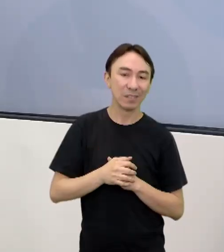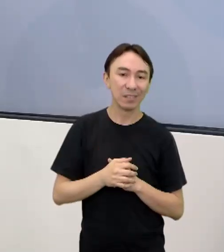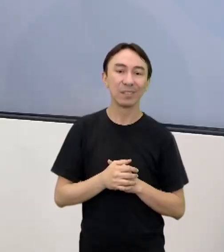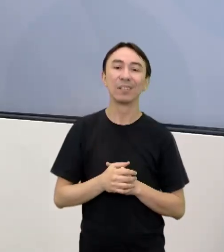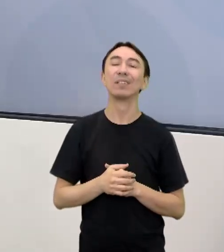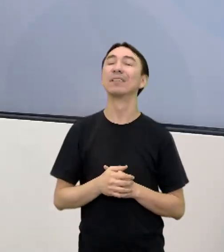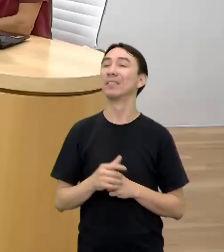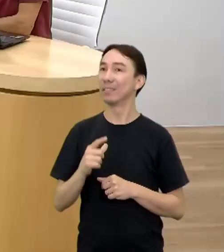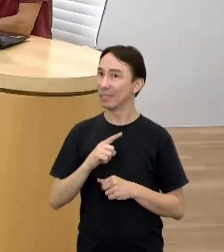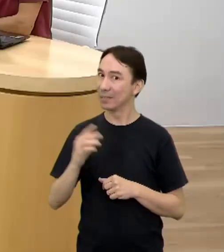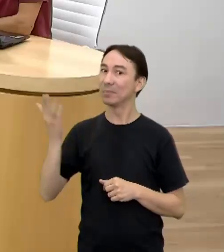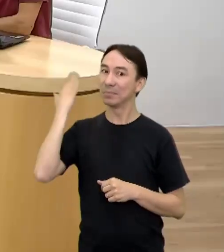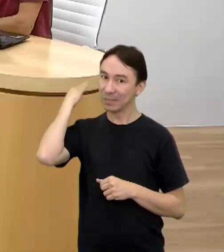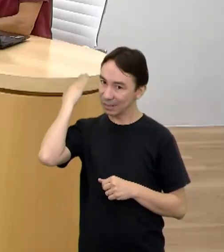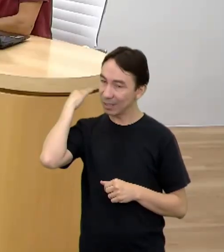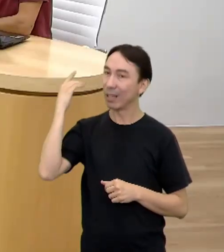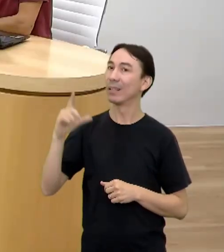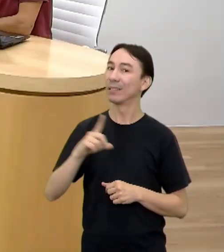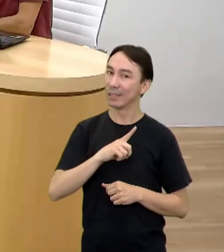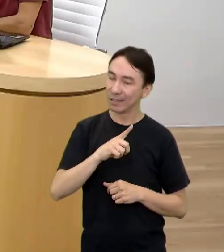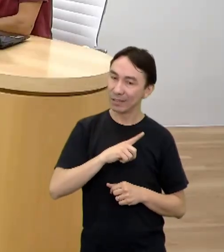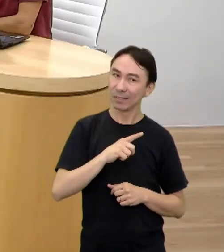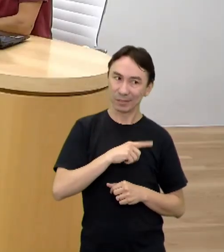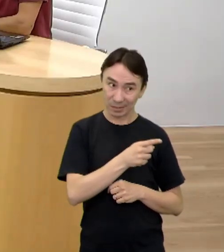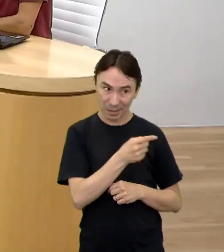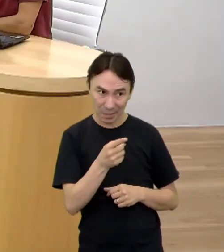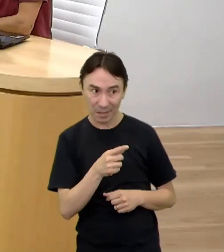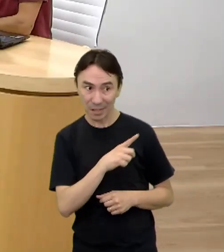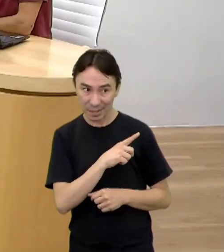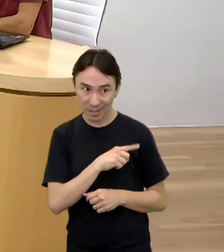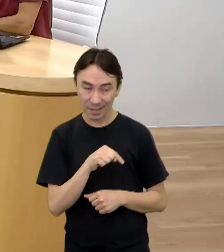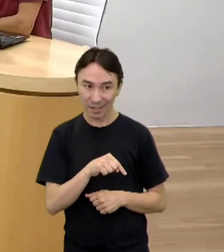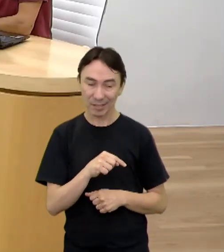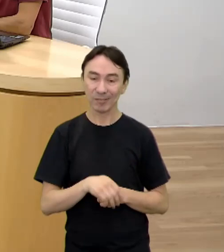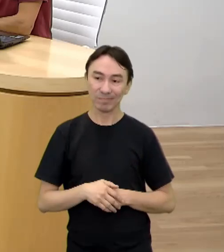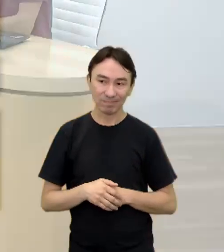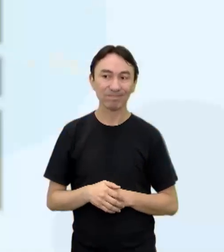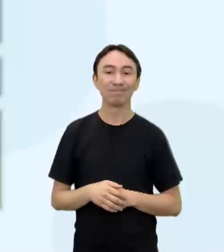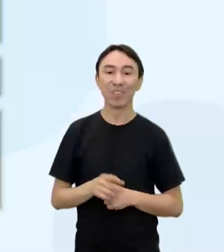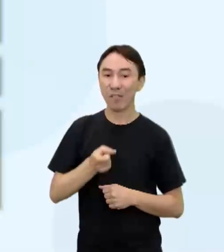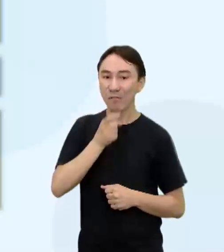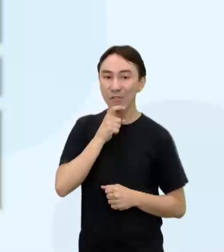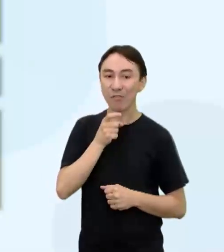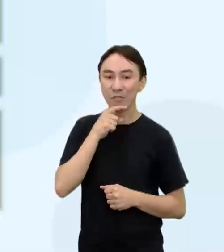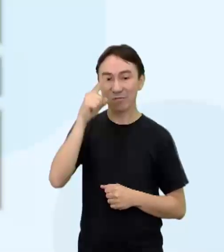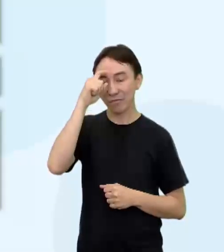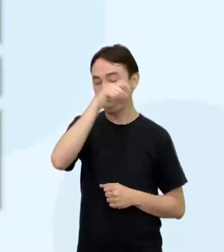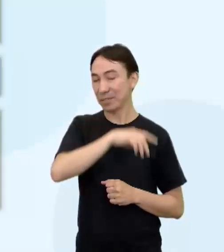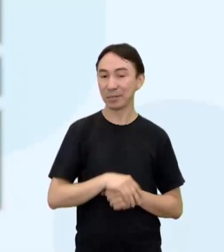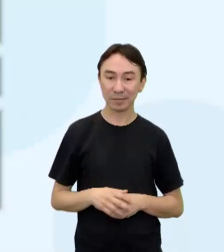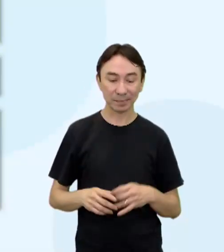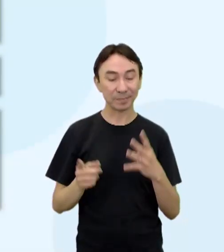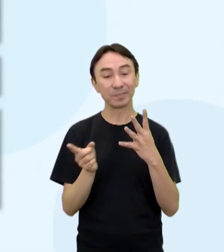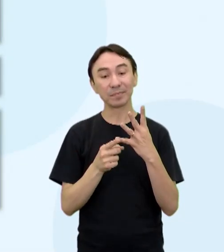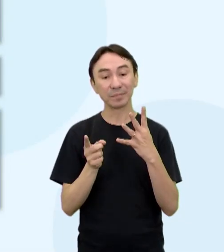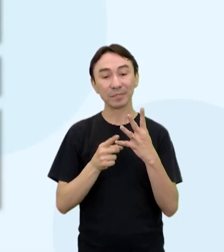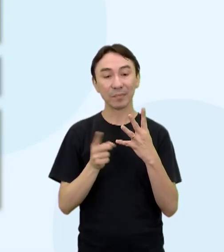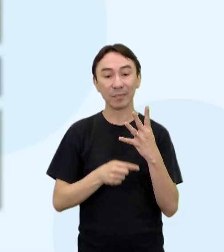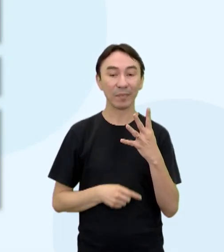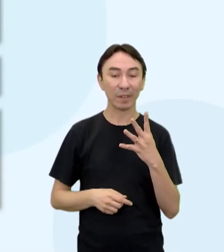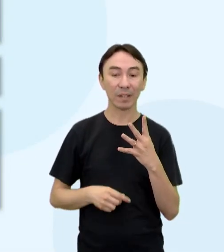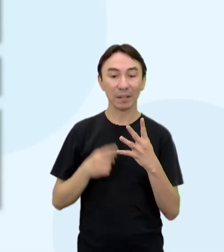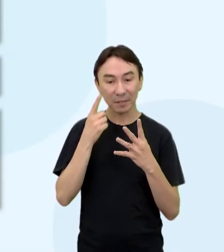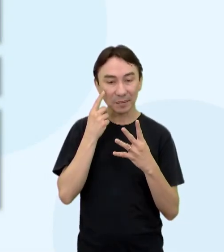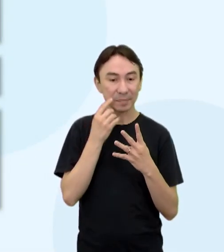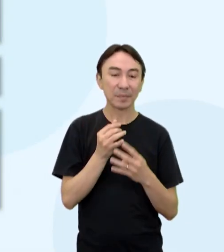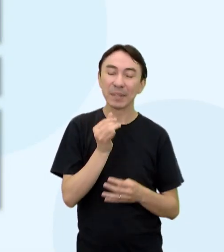Vivi. Era bem frio aqui, era difícil, né? E a última perguntinha, ó. Qual a chance de sair uma carta